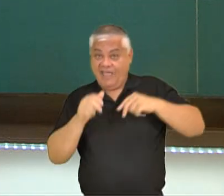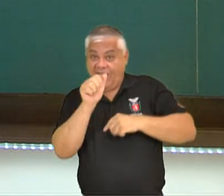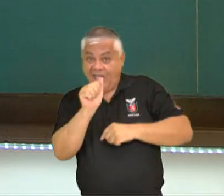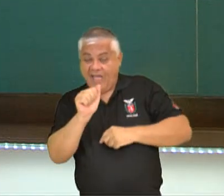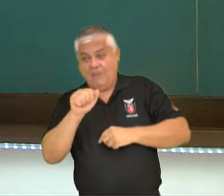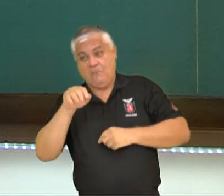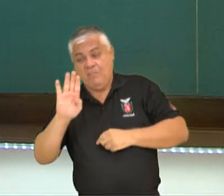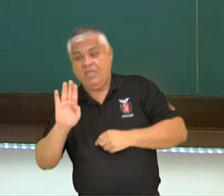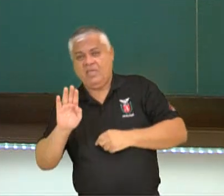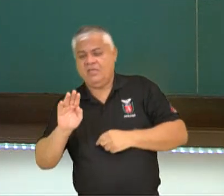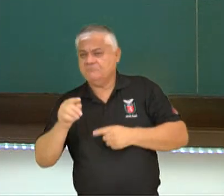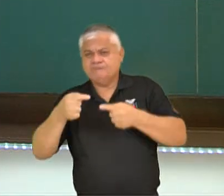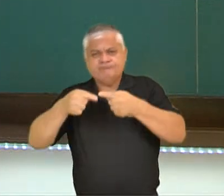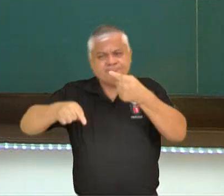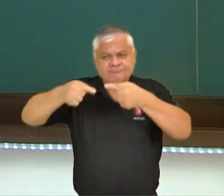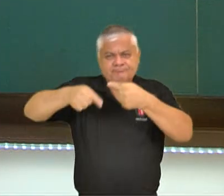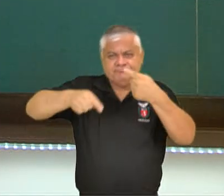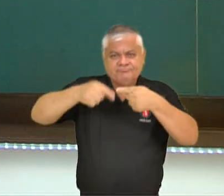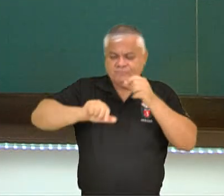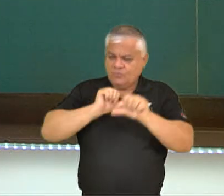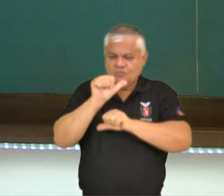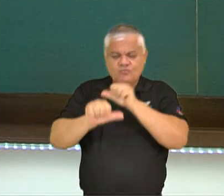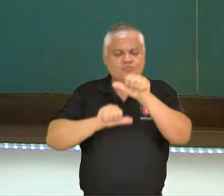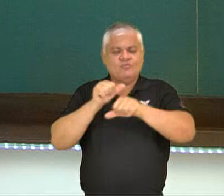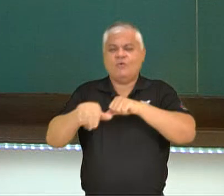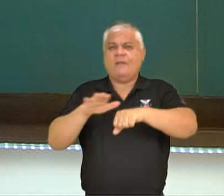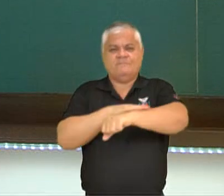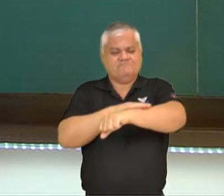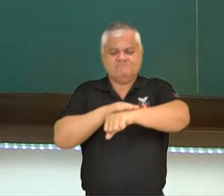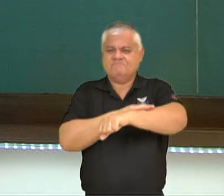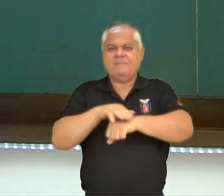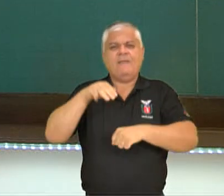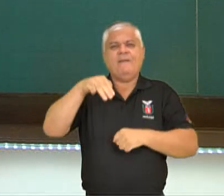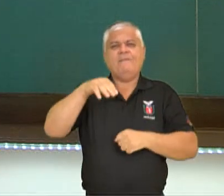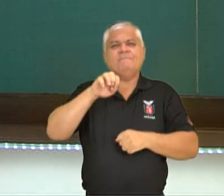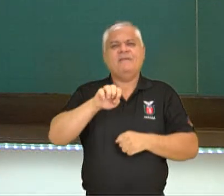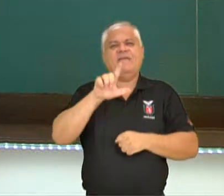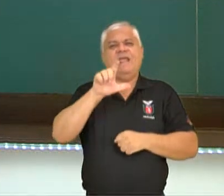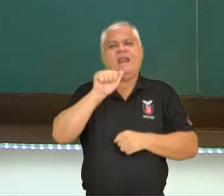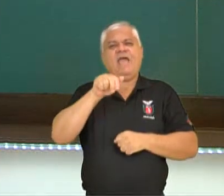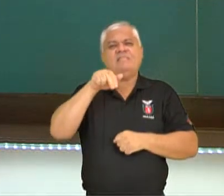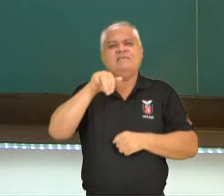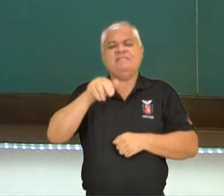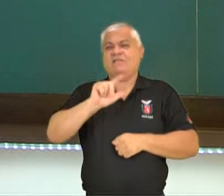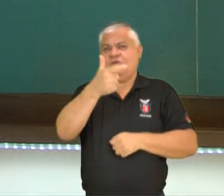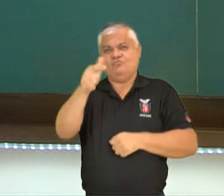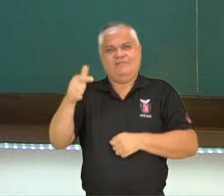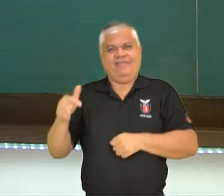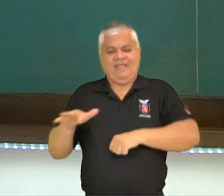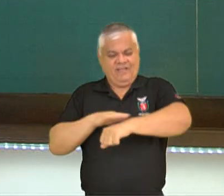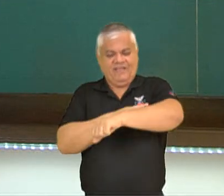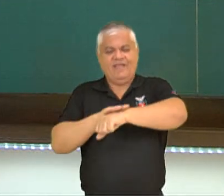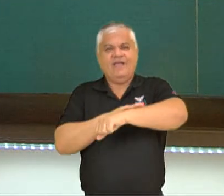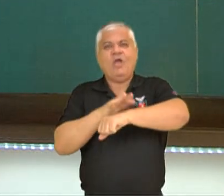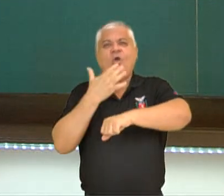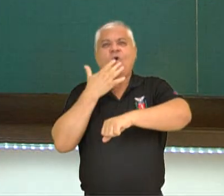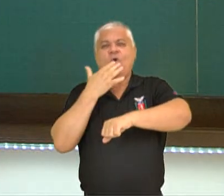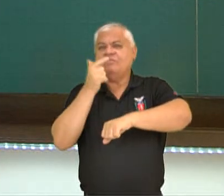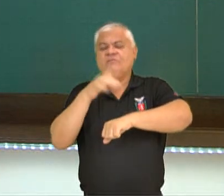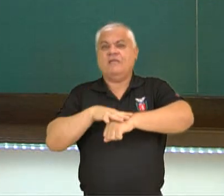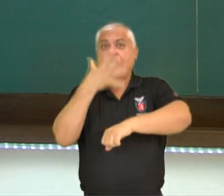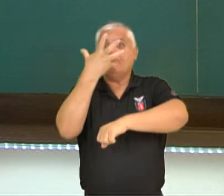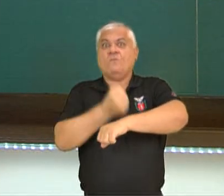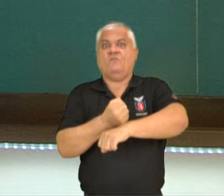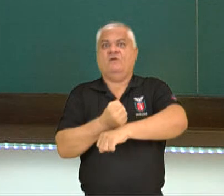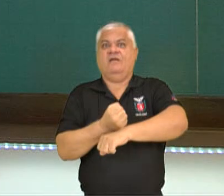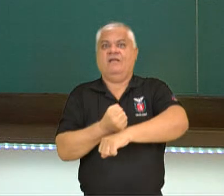não funcionarem, não vai transformar a tirosina em melanina, porque ela ainda tem um outro composto intermediário ali no meio, tá?